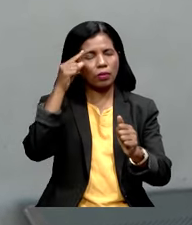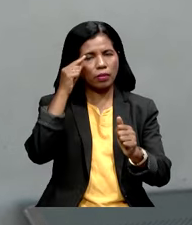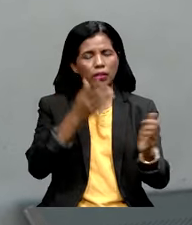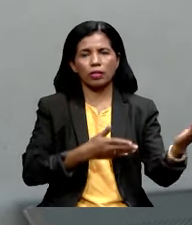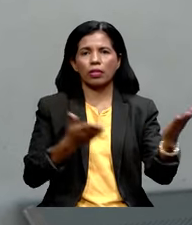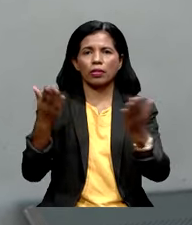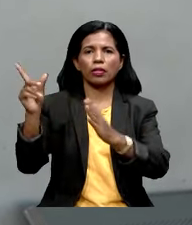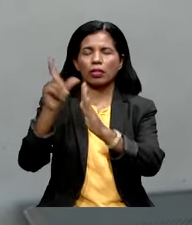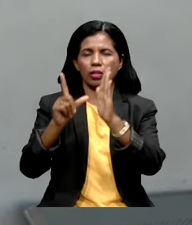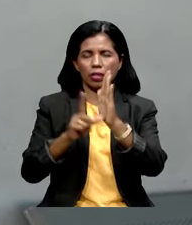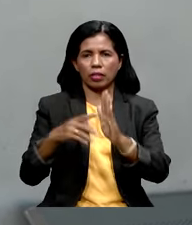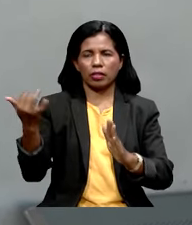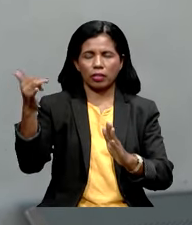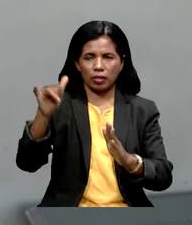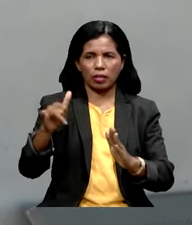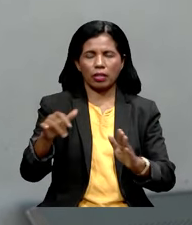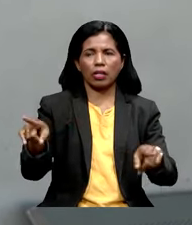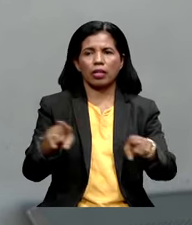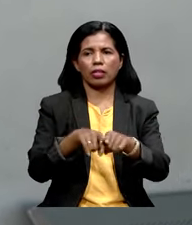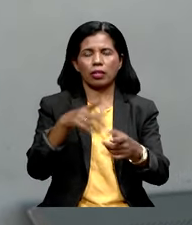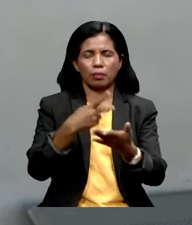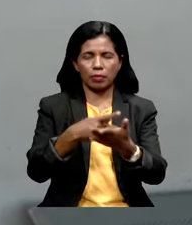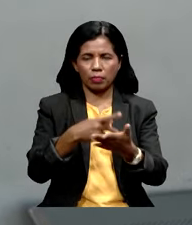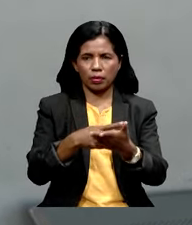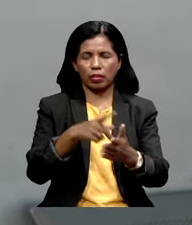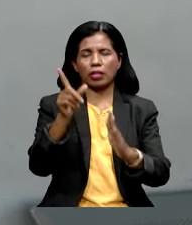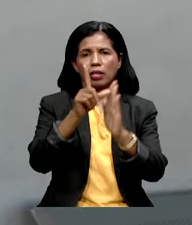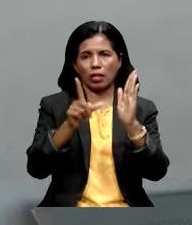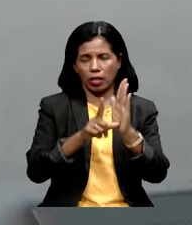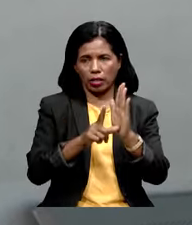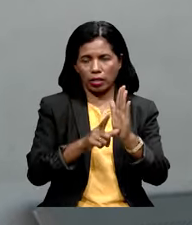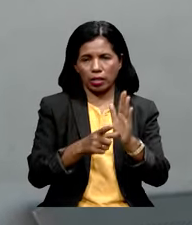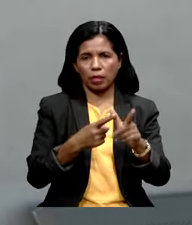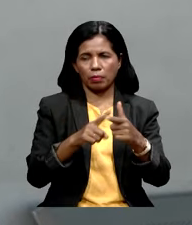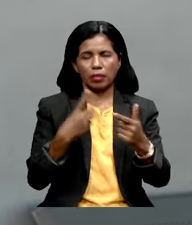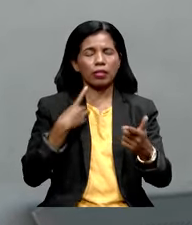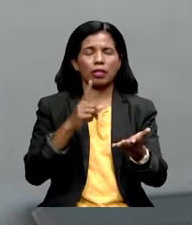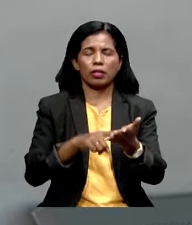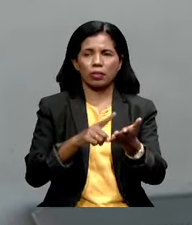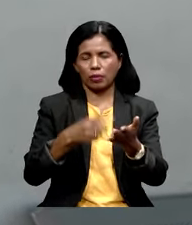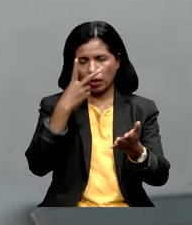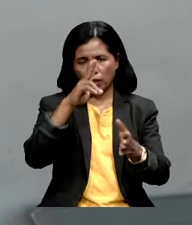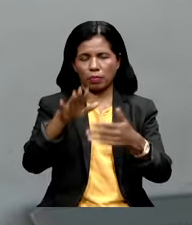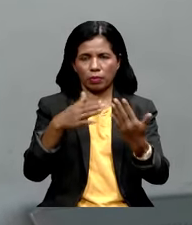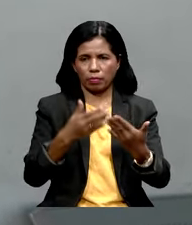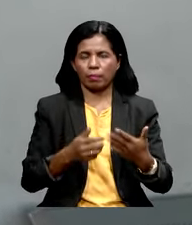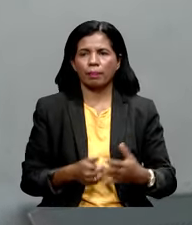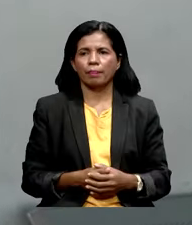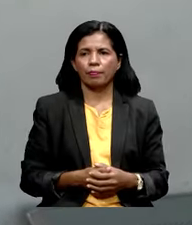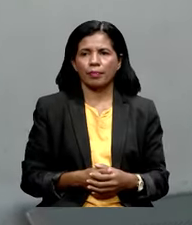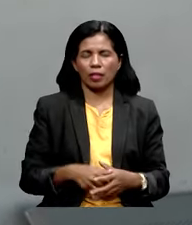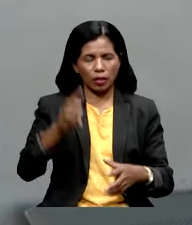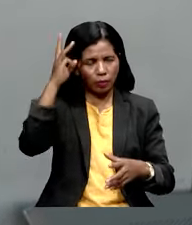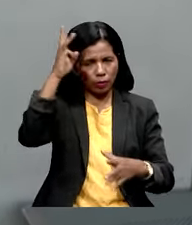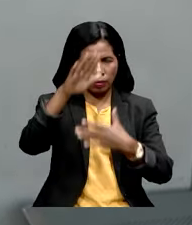mais, não dar propostas de lei, mas depois se discute, ou de reba assuntos, se não é? Não é preocupação,